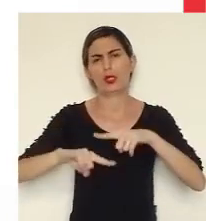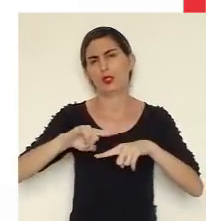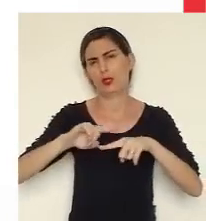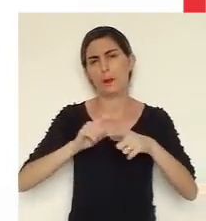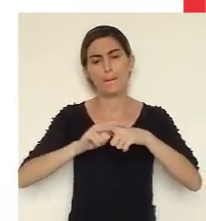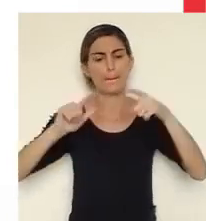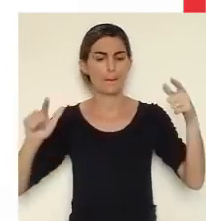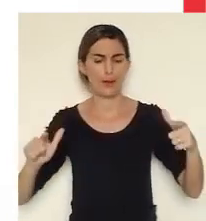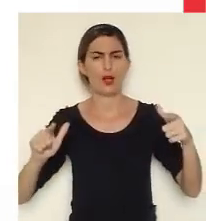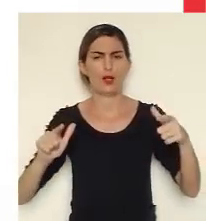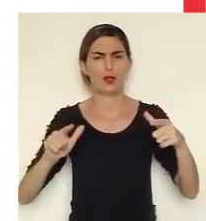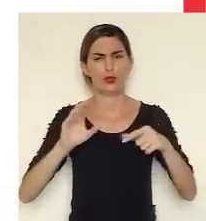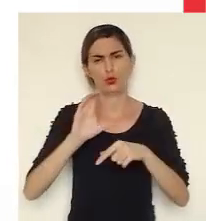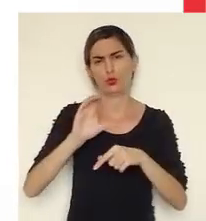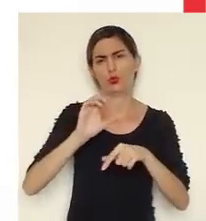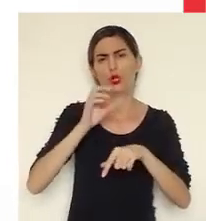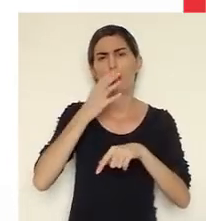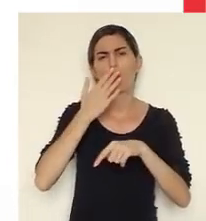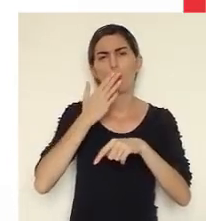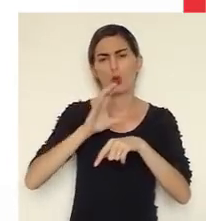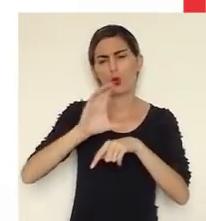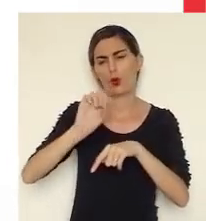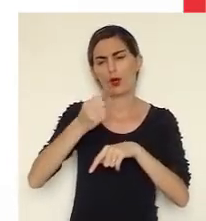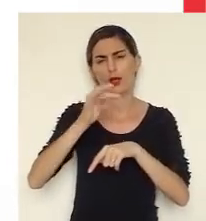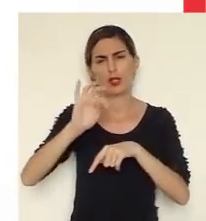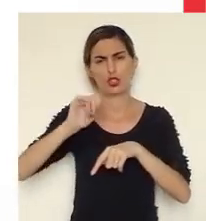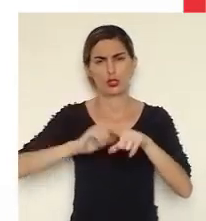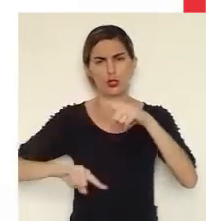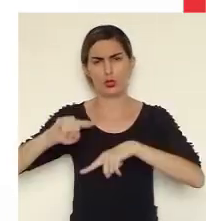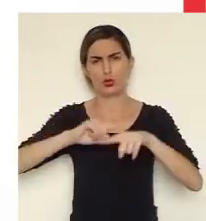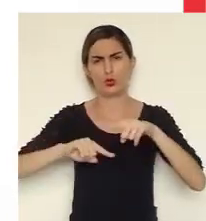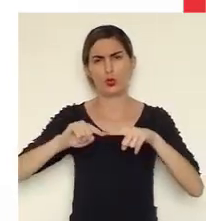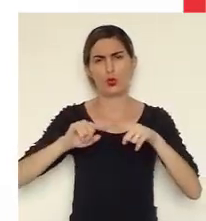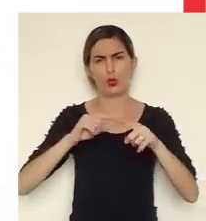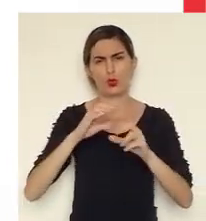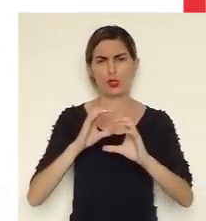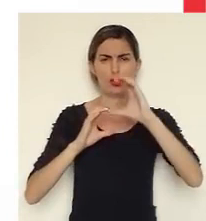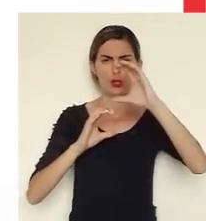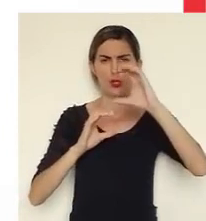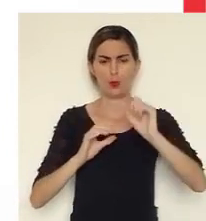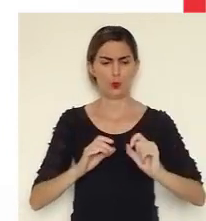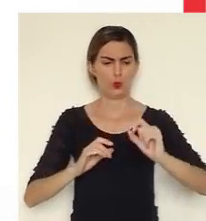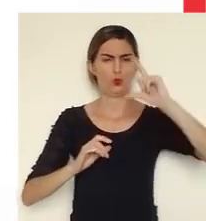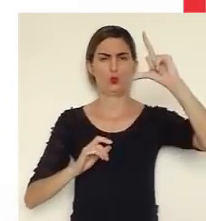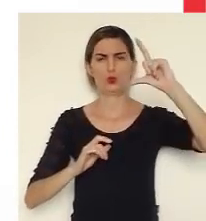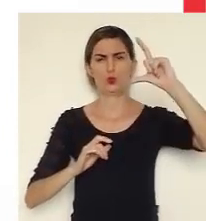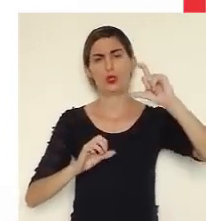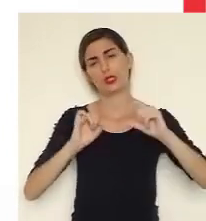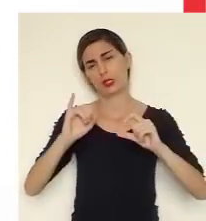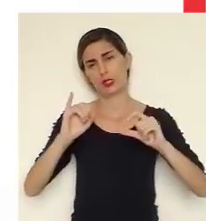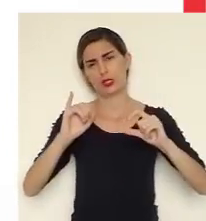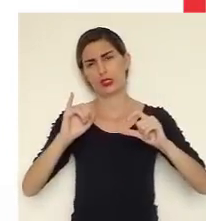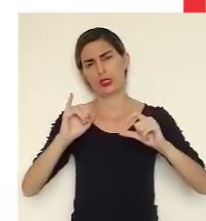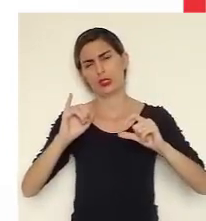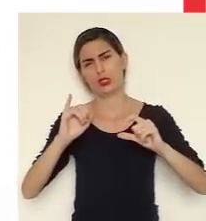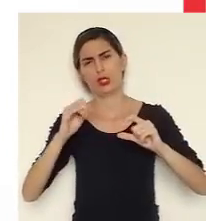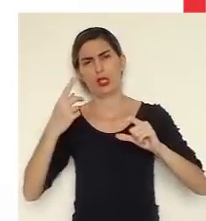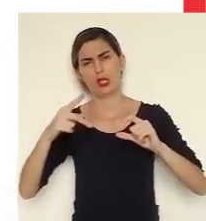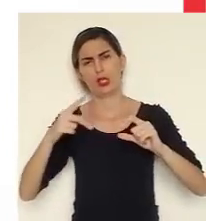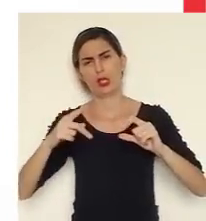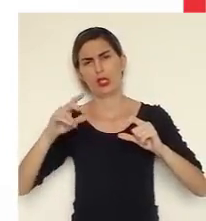a castanha. Então, se ela é dominante, eu tenho lá um C maiúsculo. Se ela